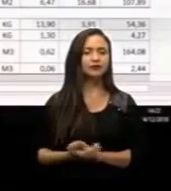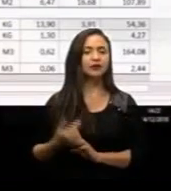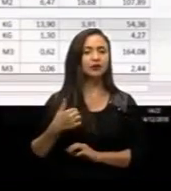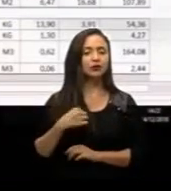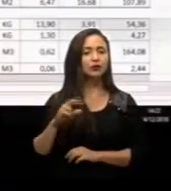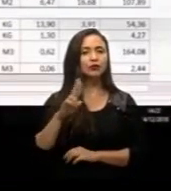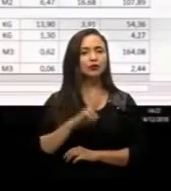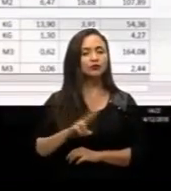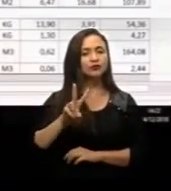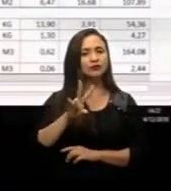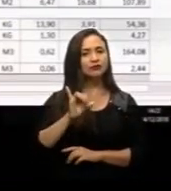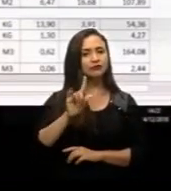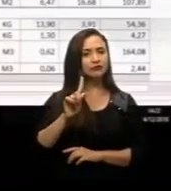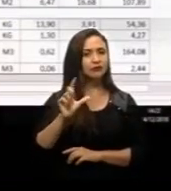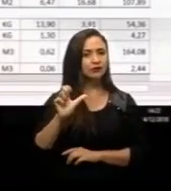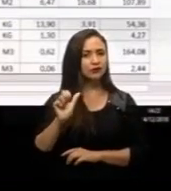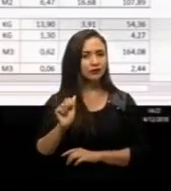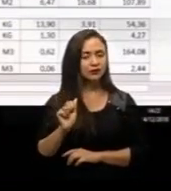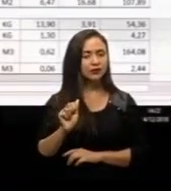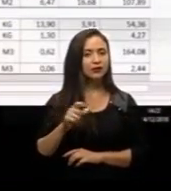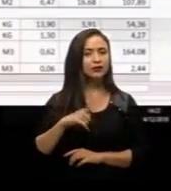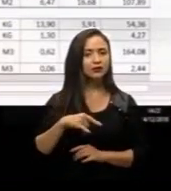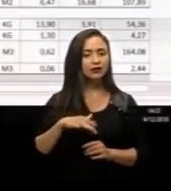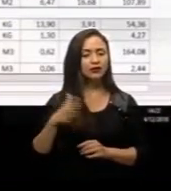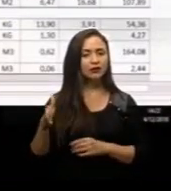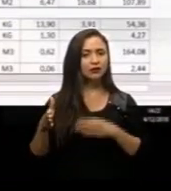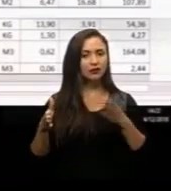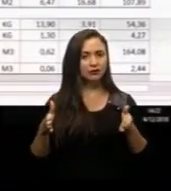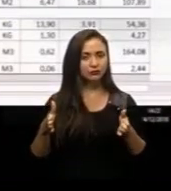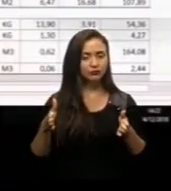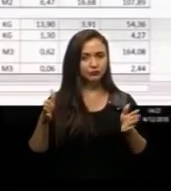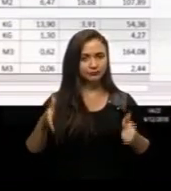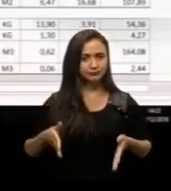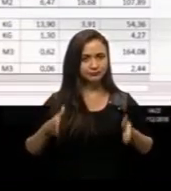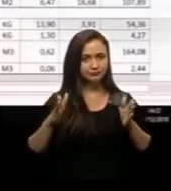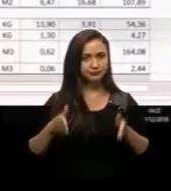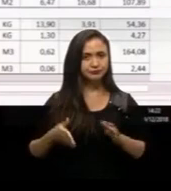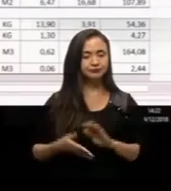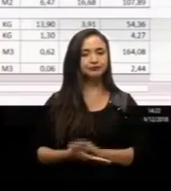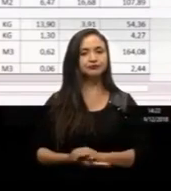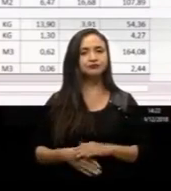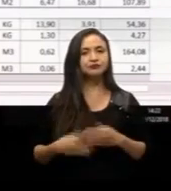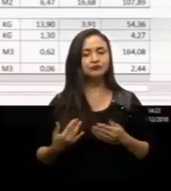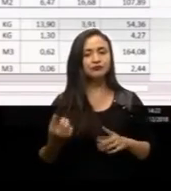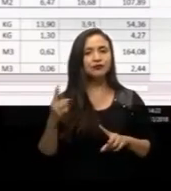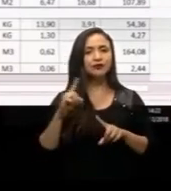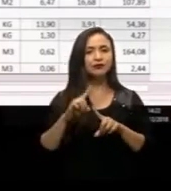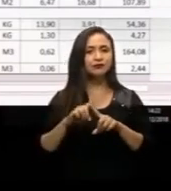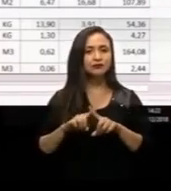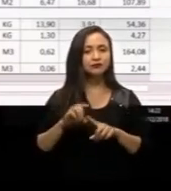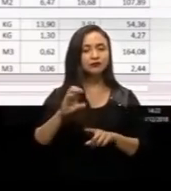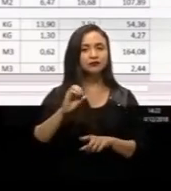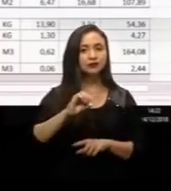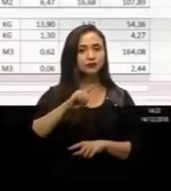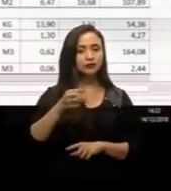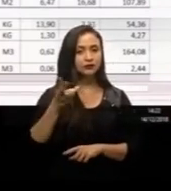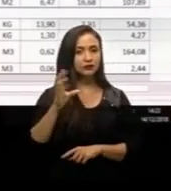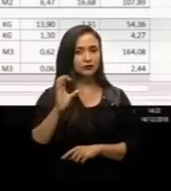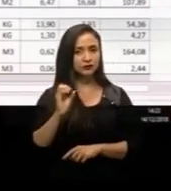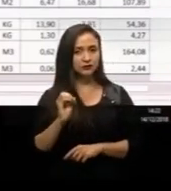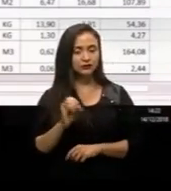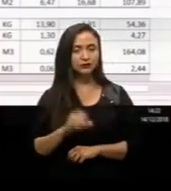aquela viga dos lados das laterais. Tá? Então, vezes